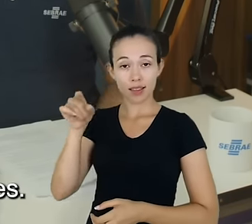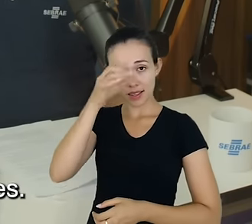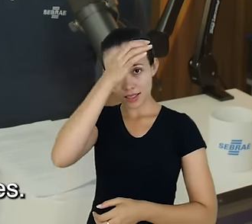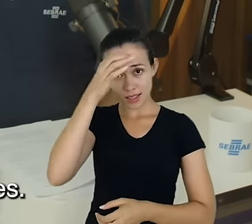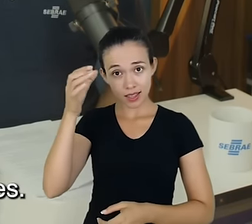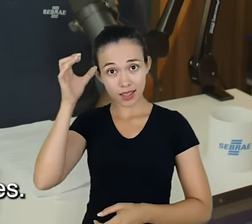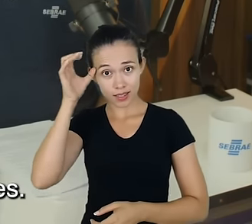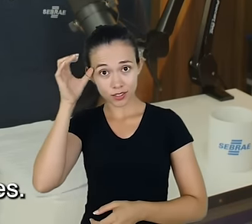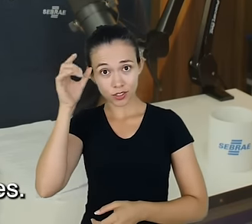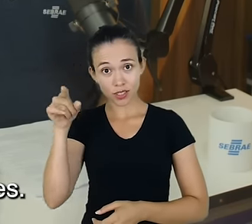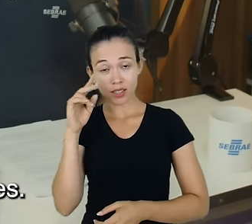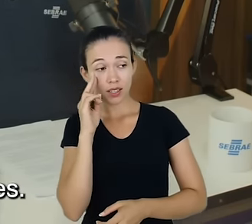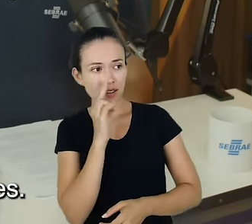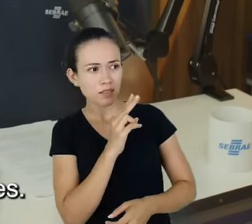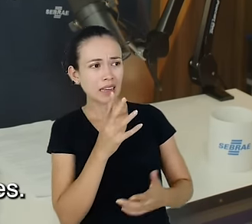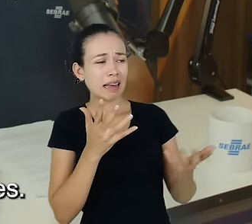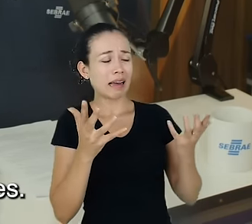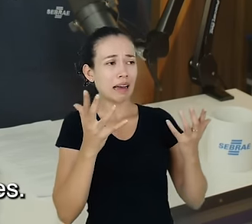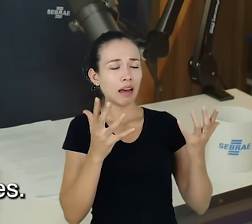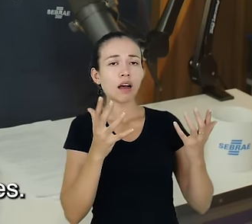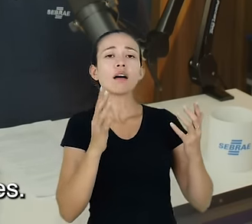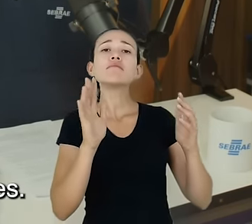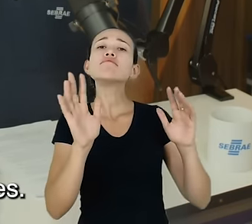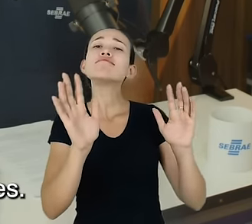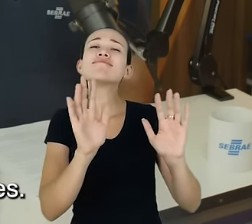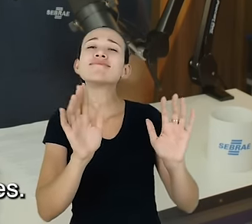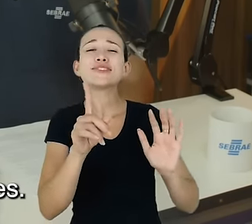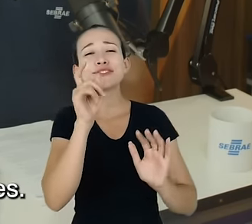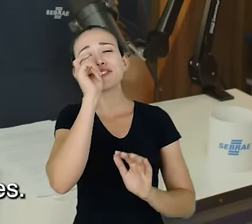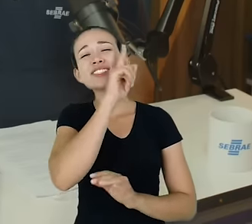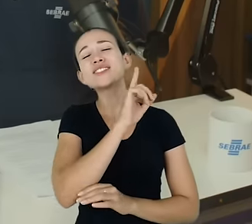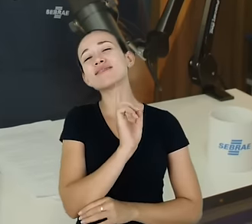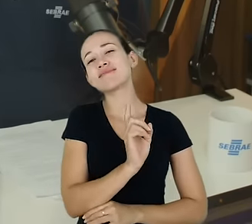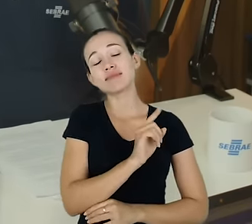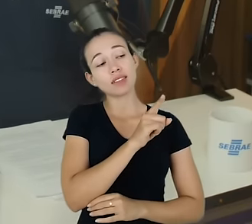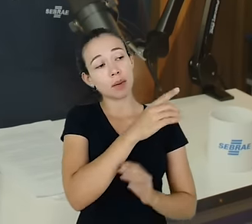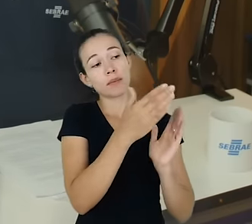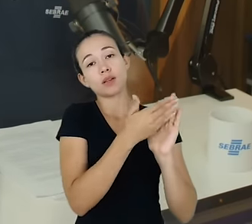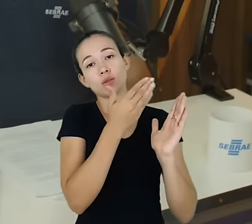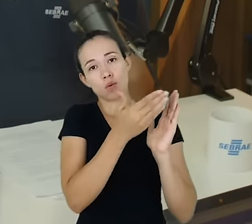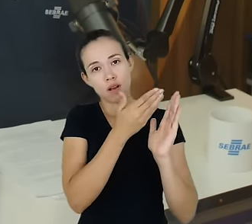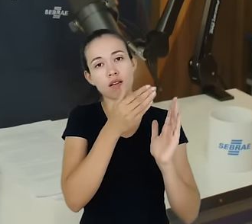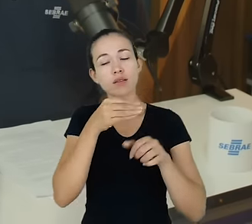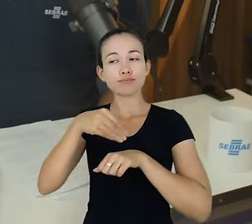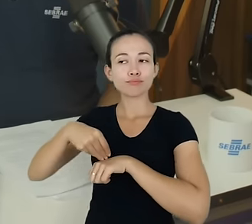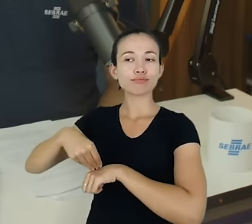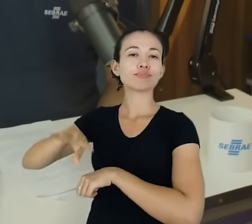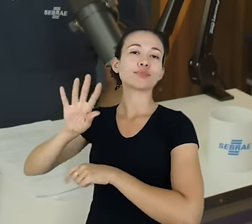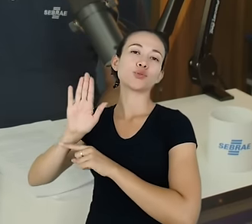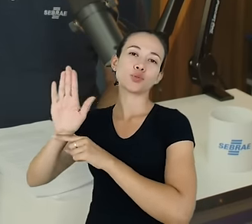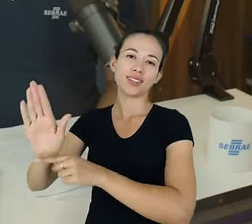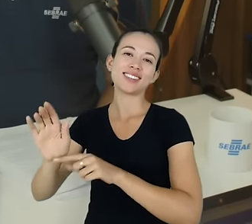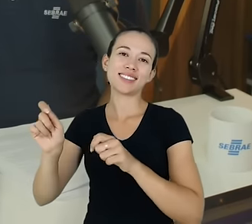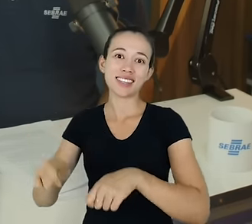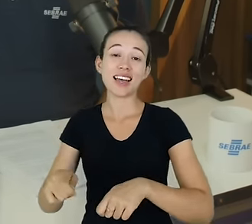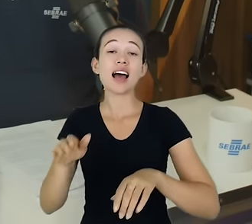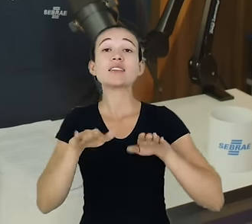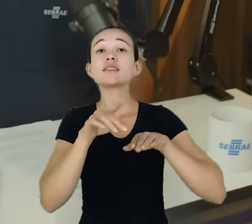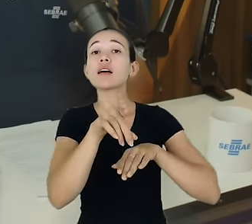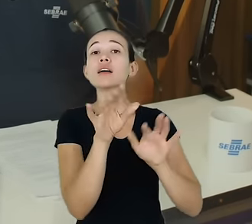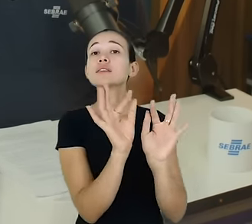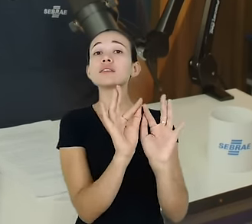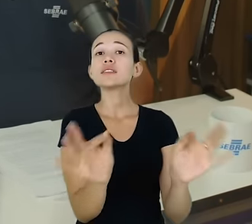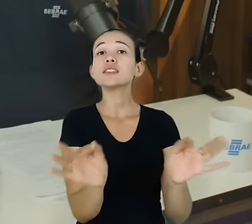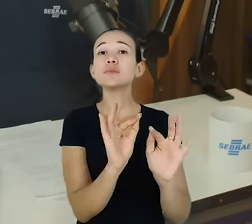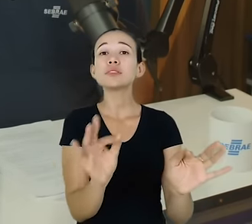ter não não eh né se deparar com essas dificuldades às vezes uma coisa tão simples né E que pode impactar tanto